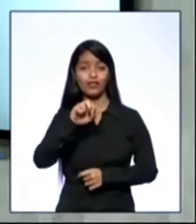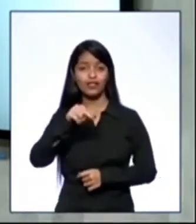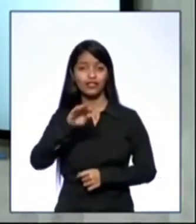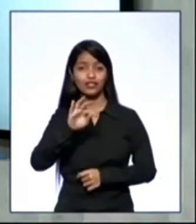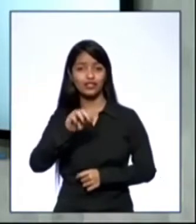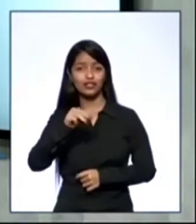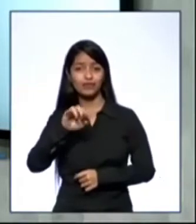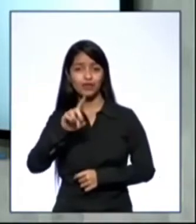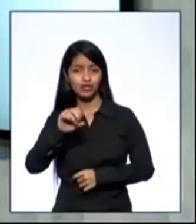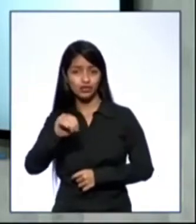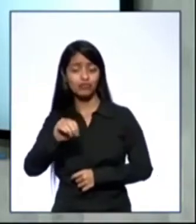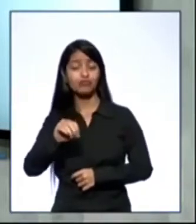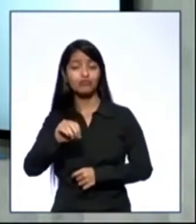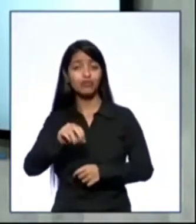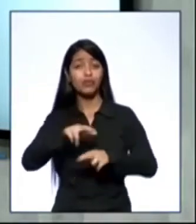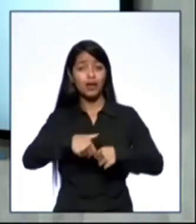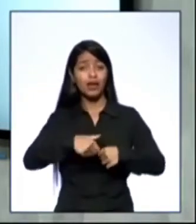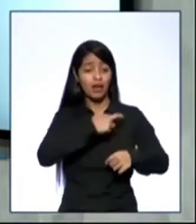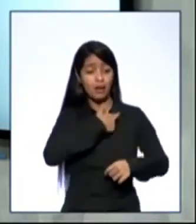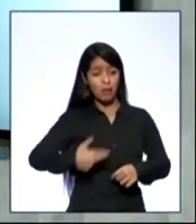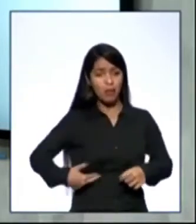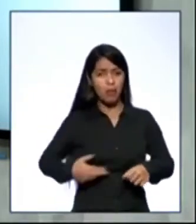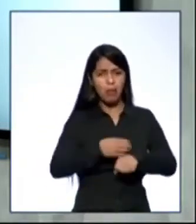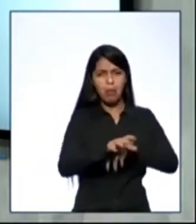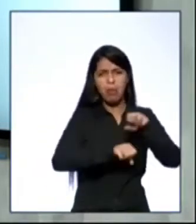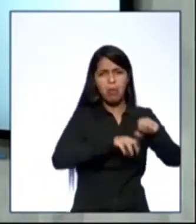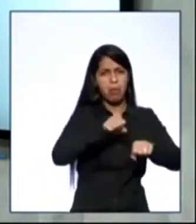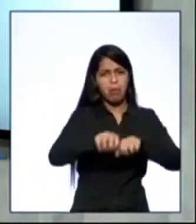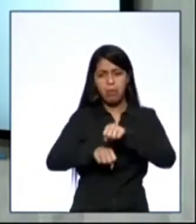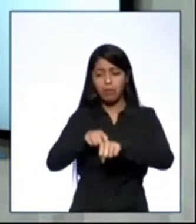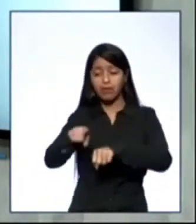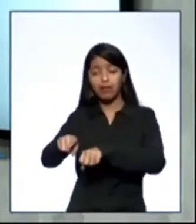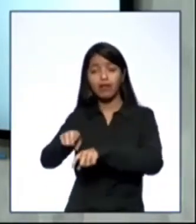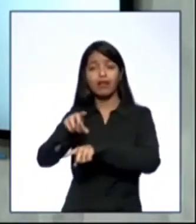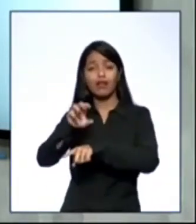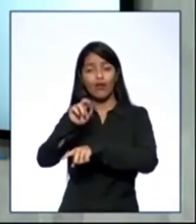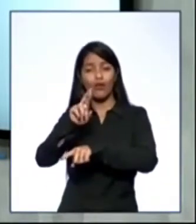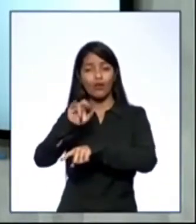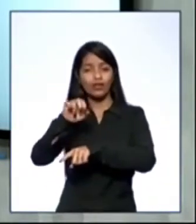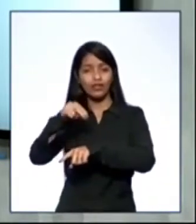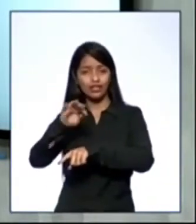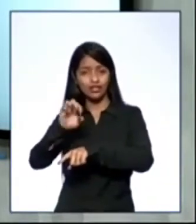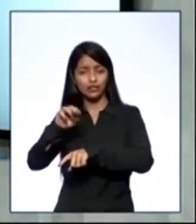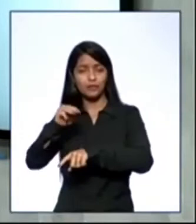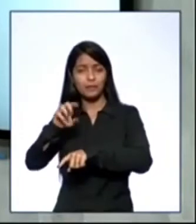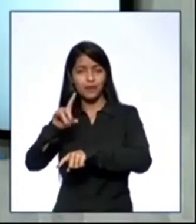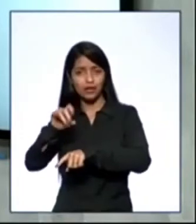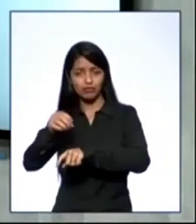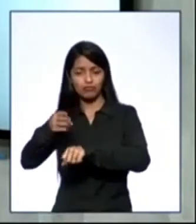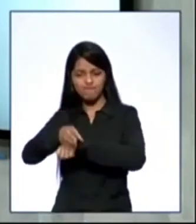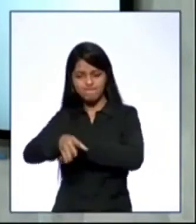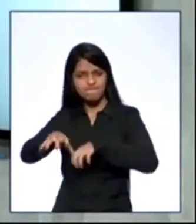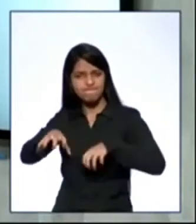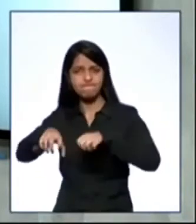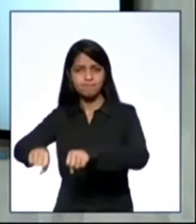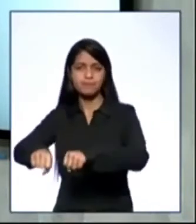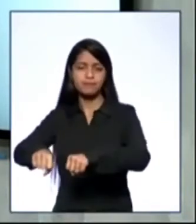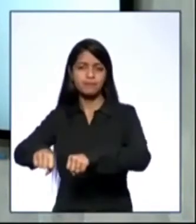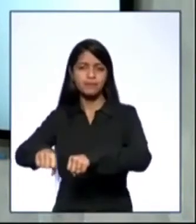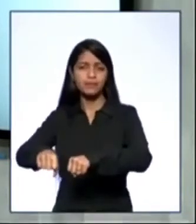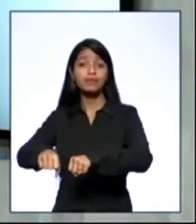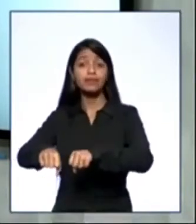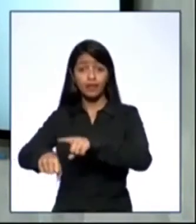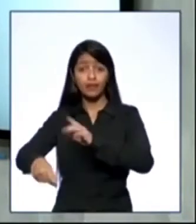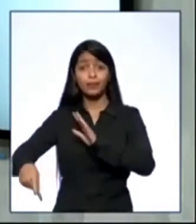Médio foi conquistada durante o expansionismo republicano. Tudo bem? Então, é extremamente importante a gente pensar na figura do Oriente Médio como